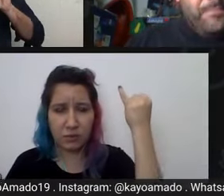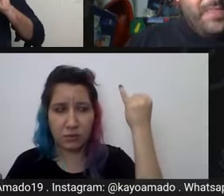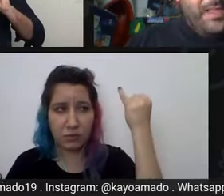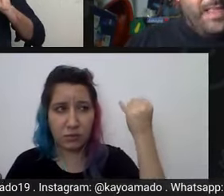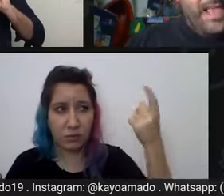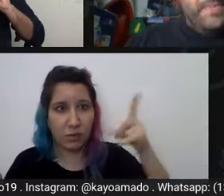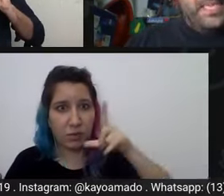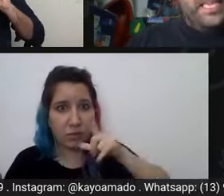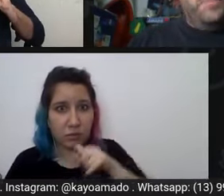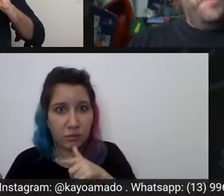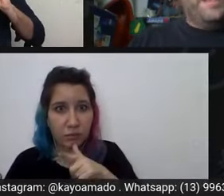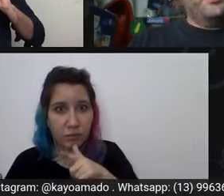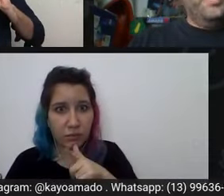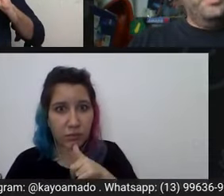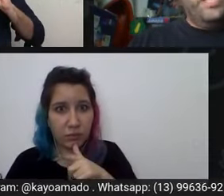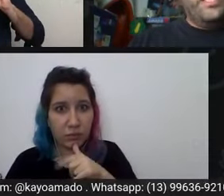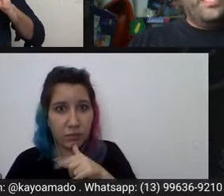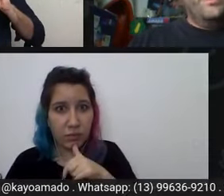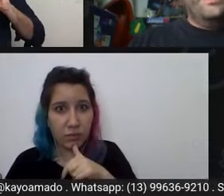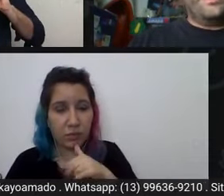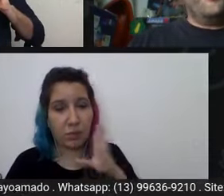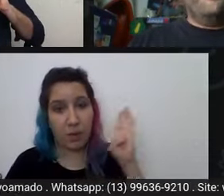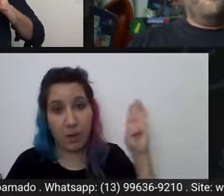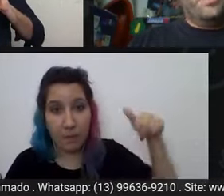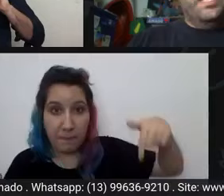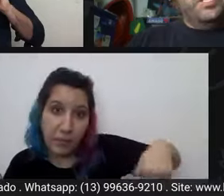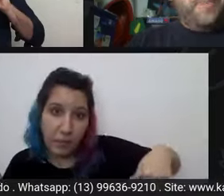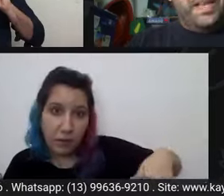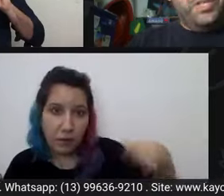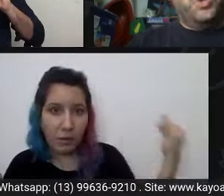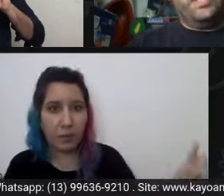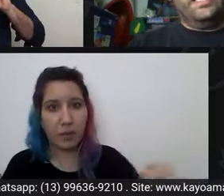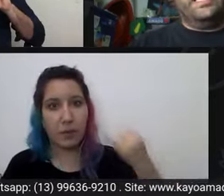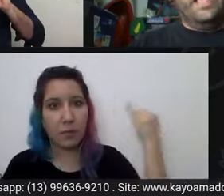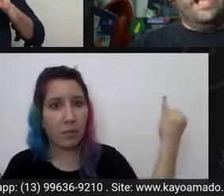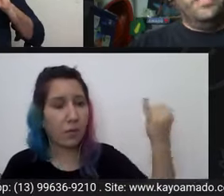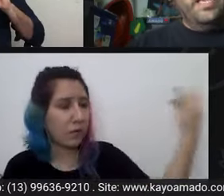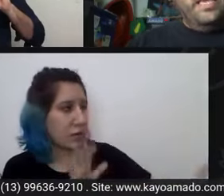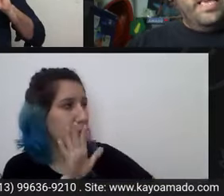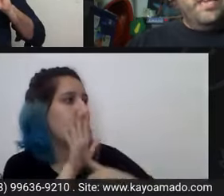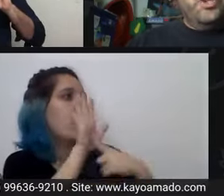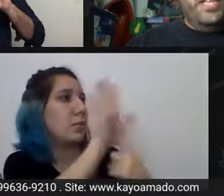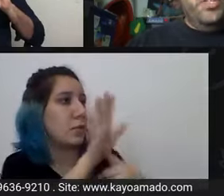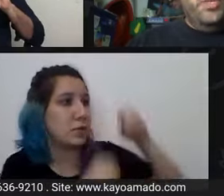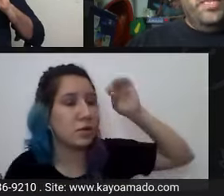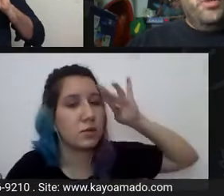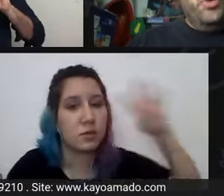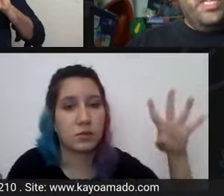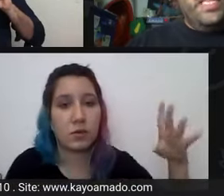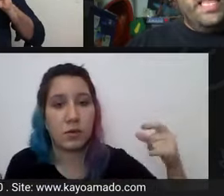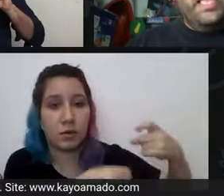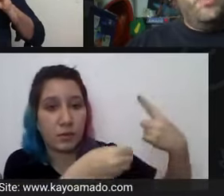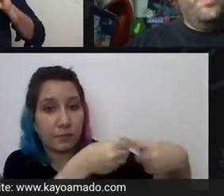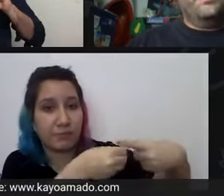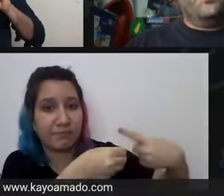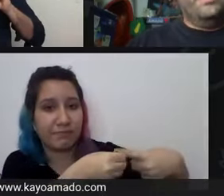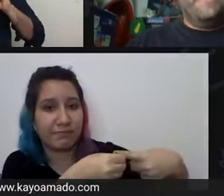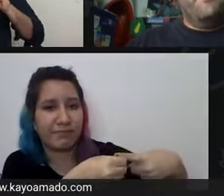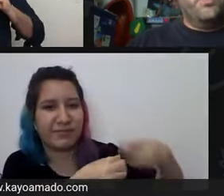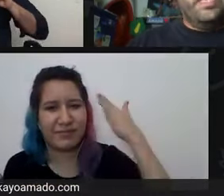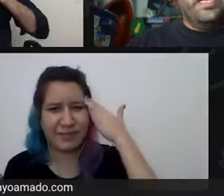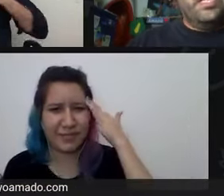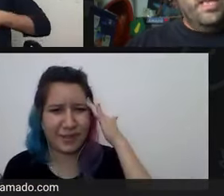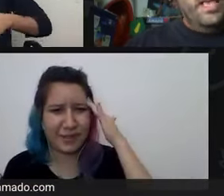Biquinha. Né, a Biquinha de Padre José Anchieta, aquilo ali que é o importante para a história da cidade. E aí eu acho que eles não se entenderam ainda o